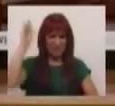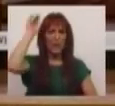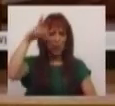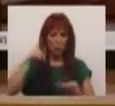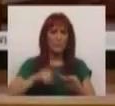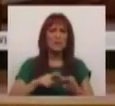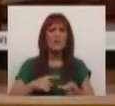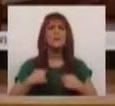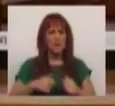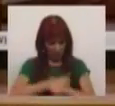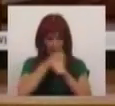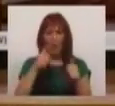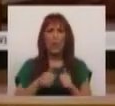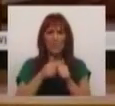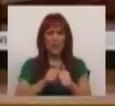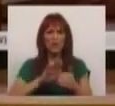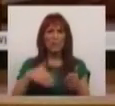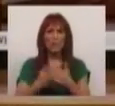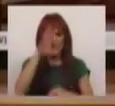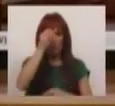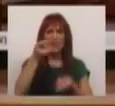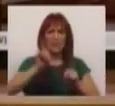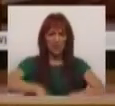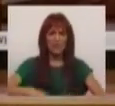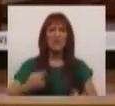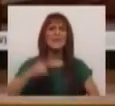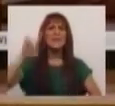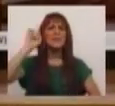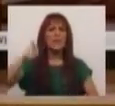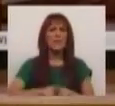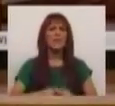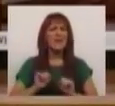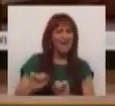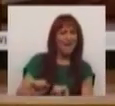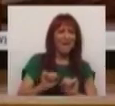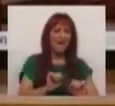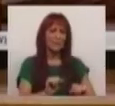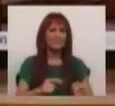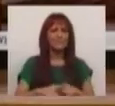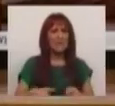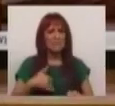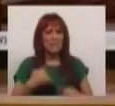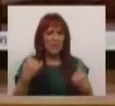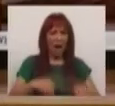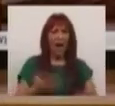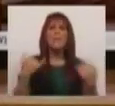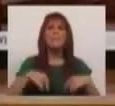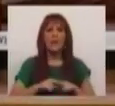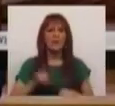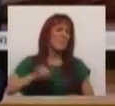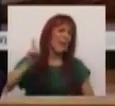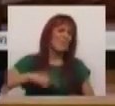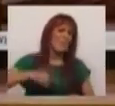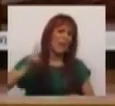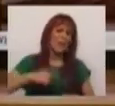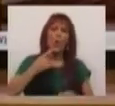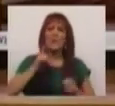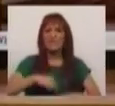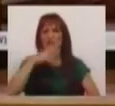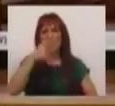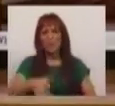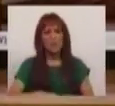República e tenha sido acompanhada por propostas do Governo. Sabemos que há resistências e que há receios, mas pela milésima vez